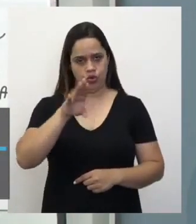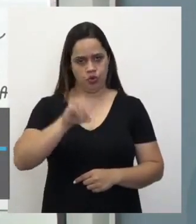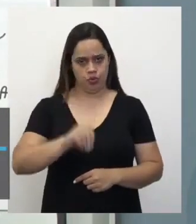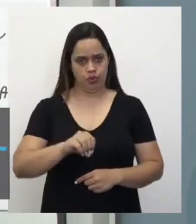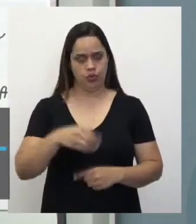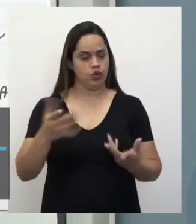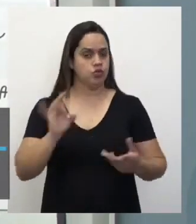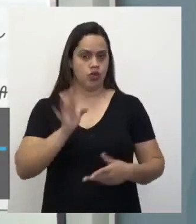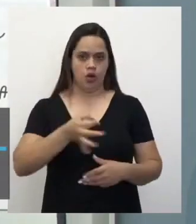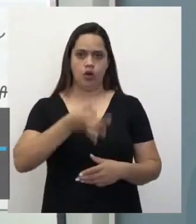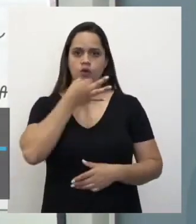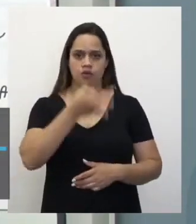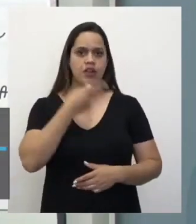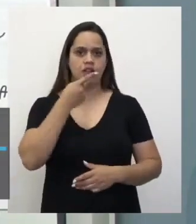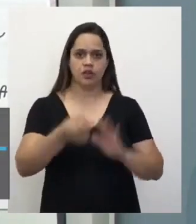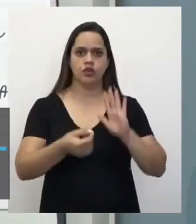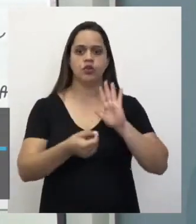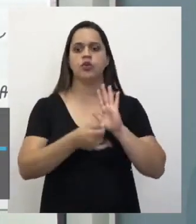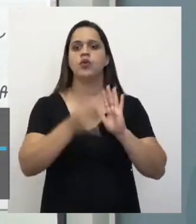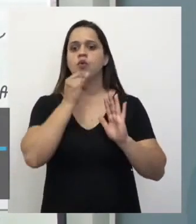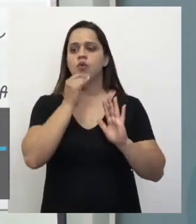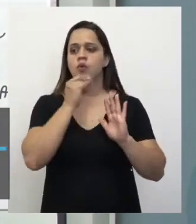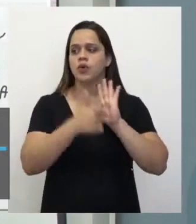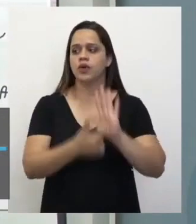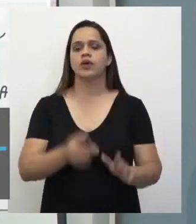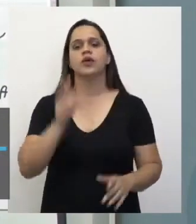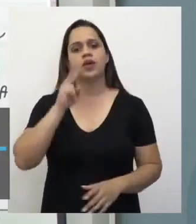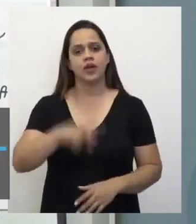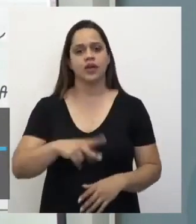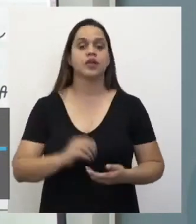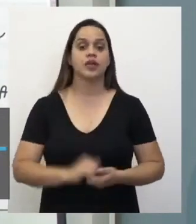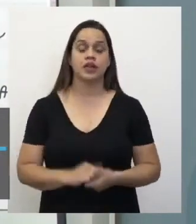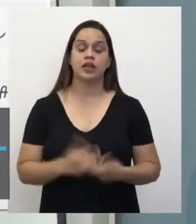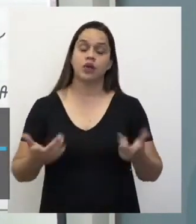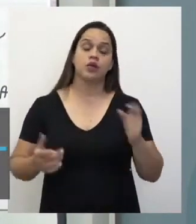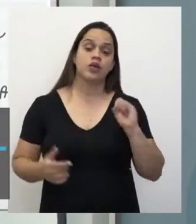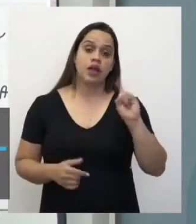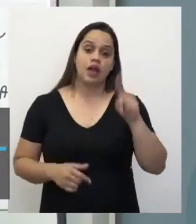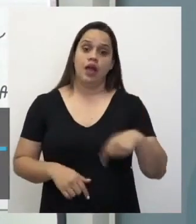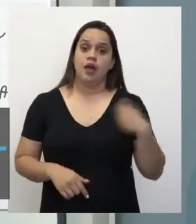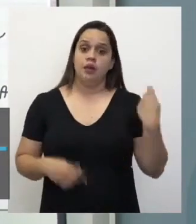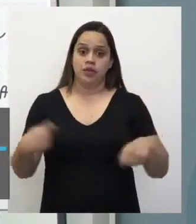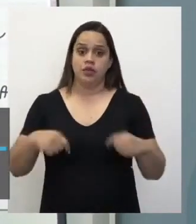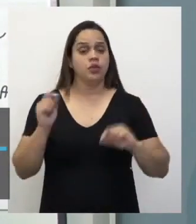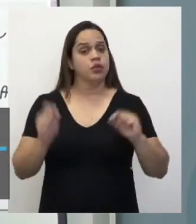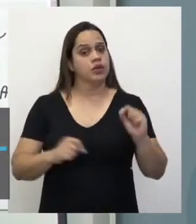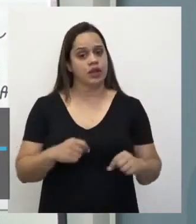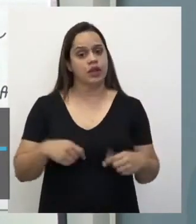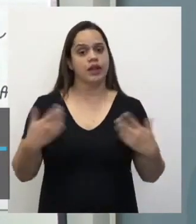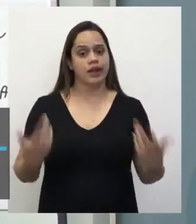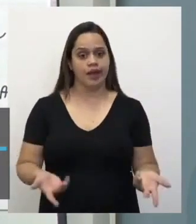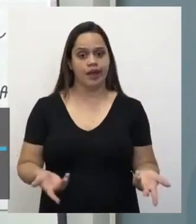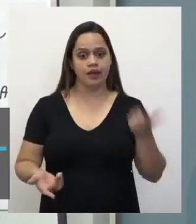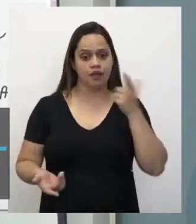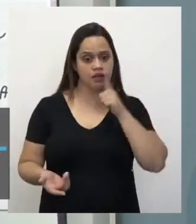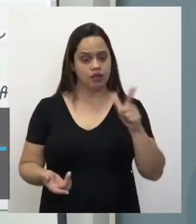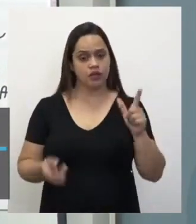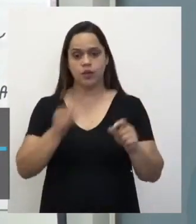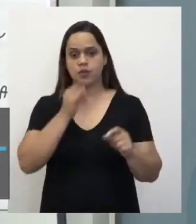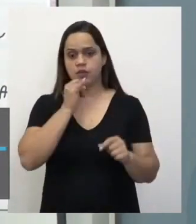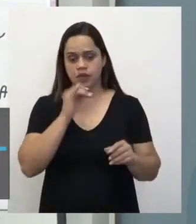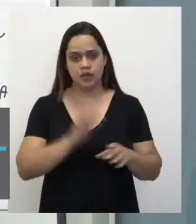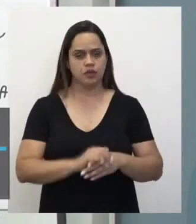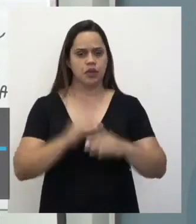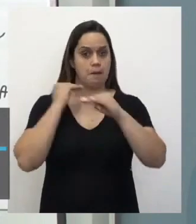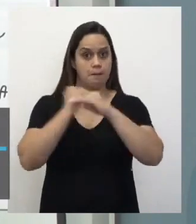essa mudança, essas inovações aconteçam na arte, são necessárias as pequenas rupturas de tempos em tempos. Né? Ruptura de padrão